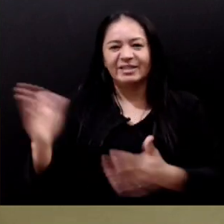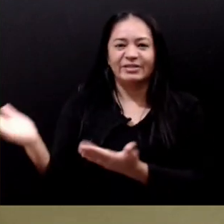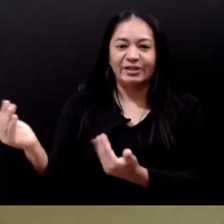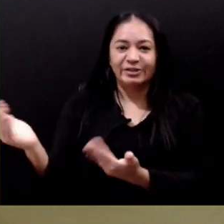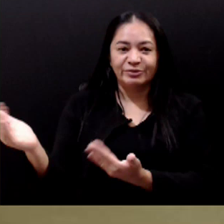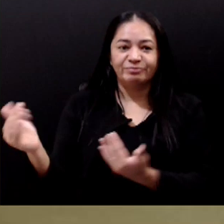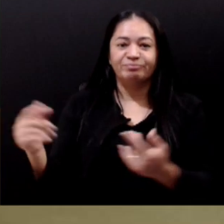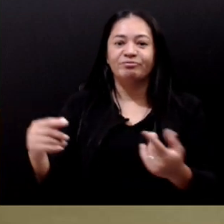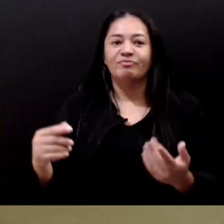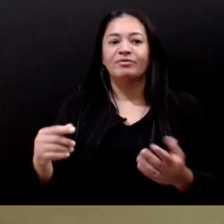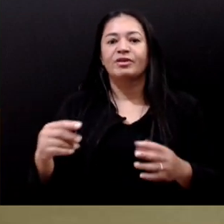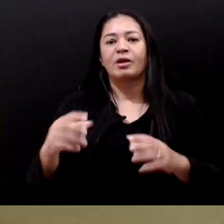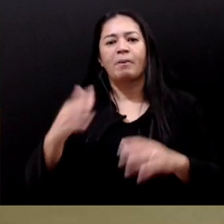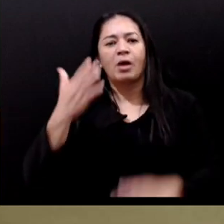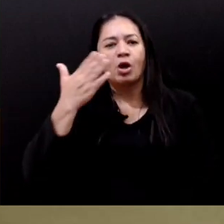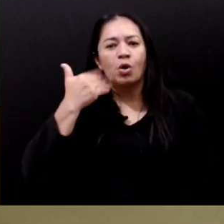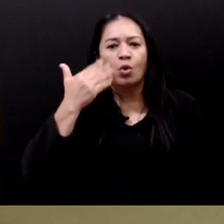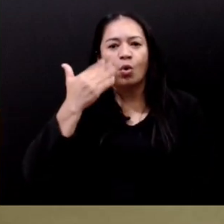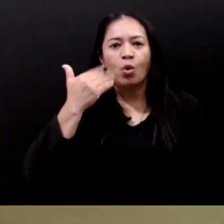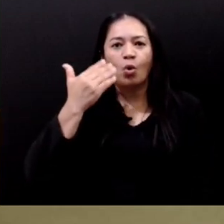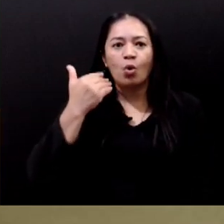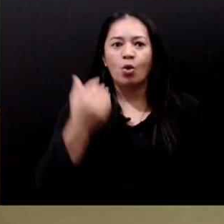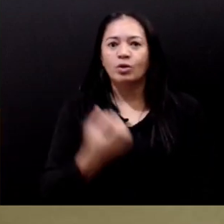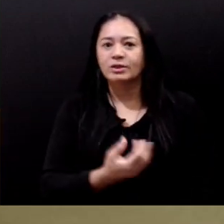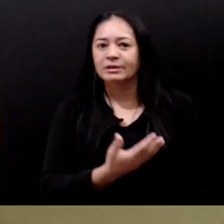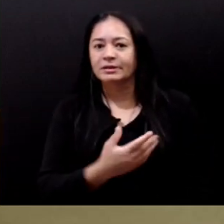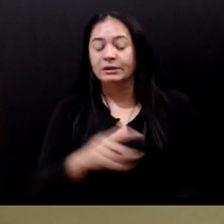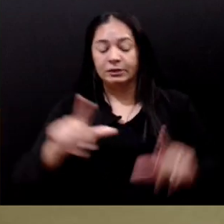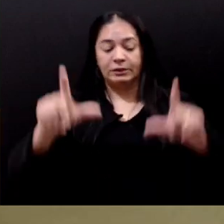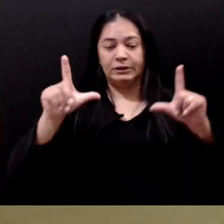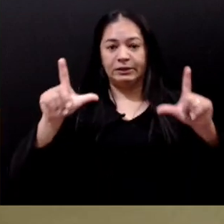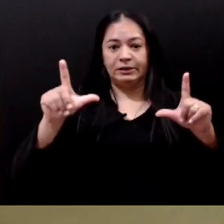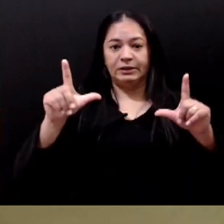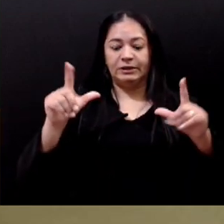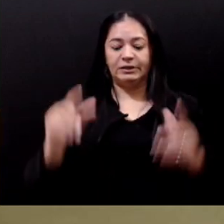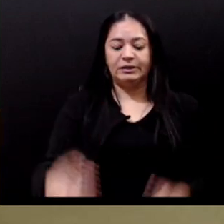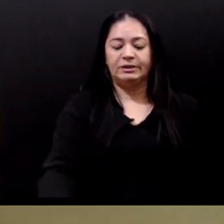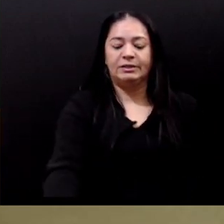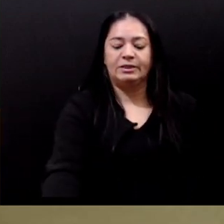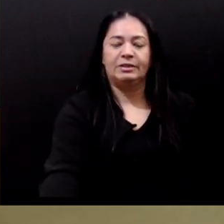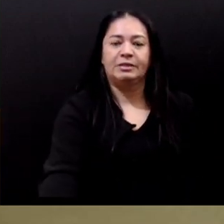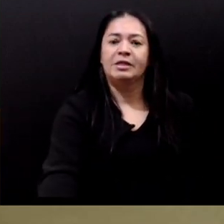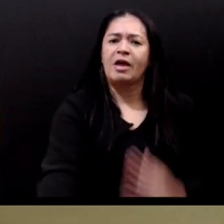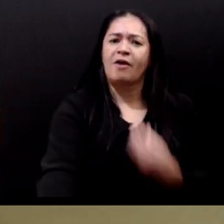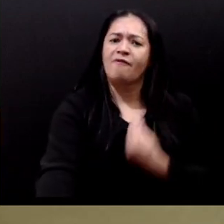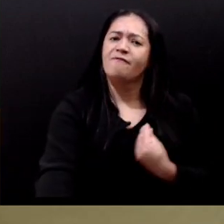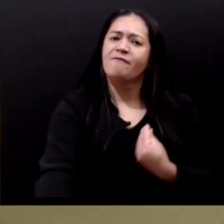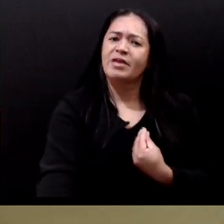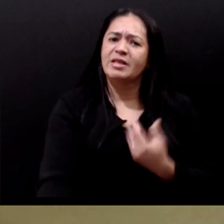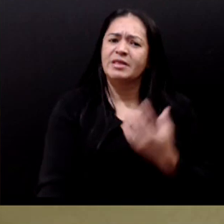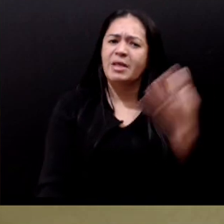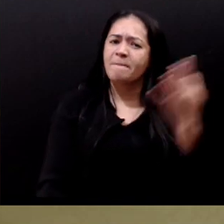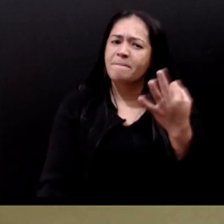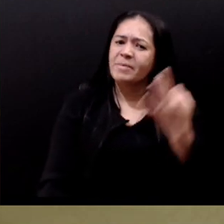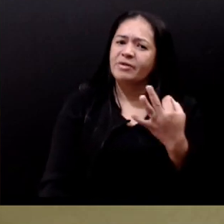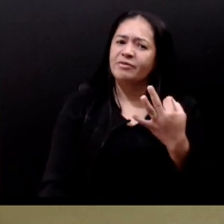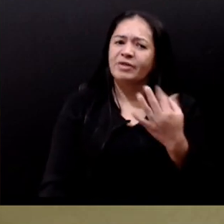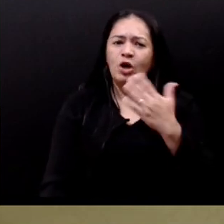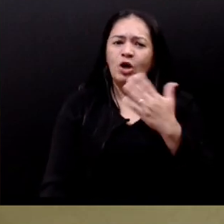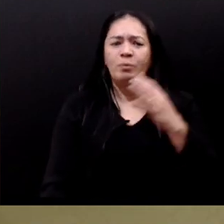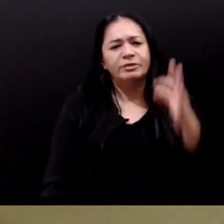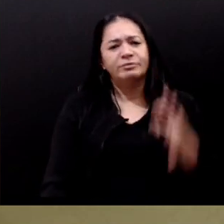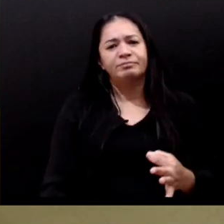consumo exacerbado de tela e com essa vida perfeita, essa alimentação correta que a